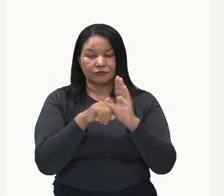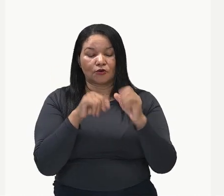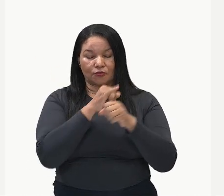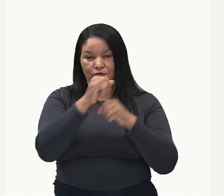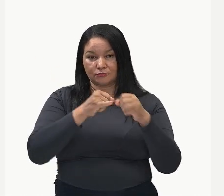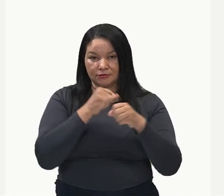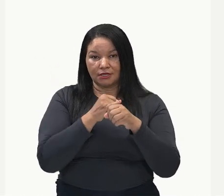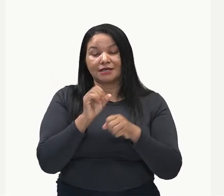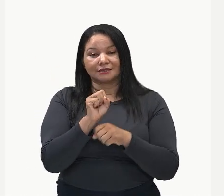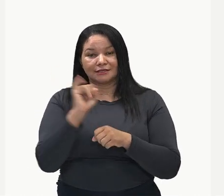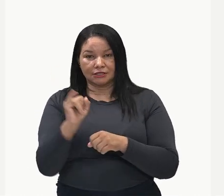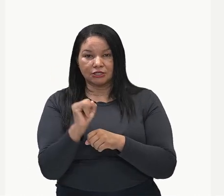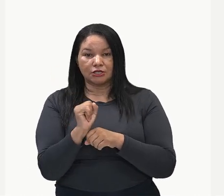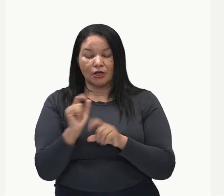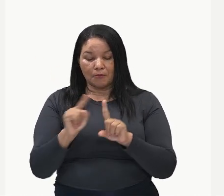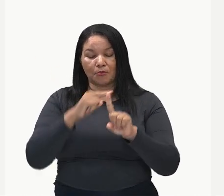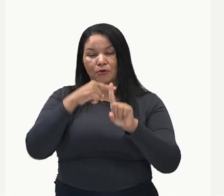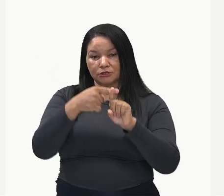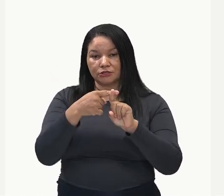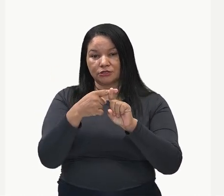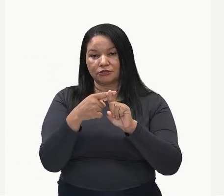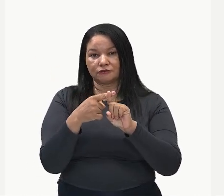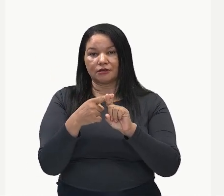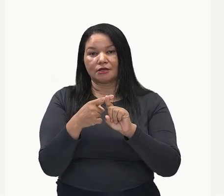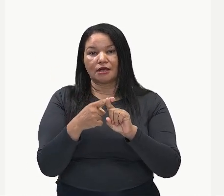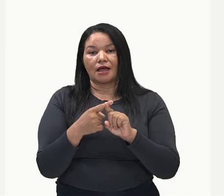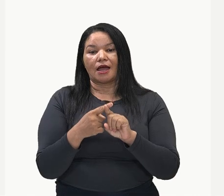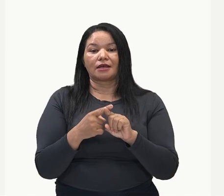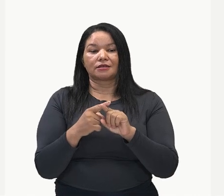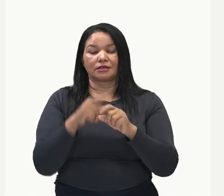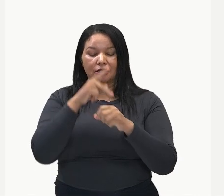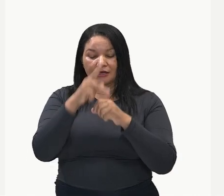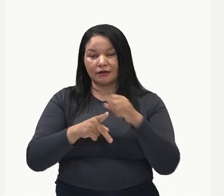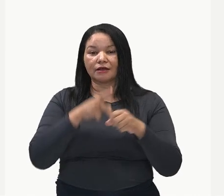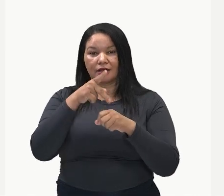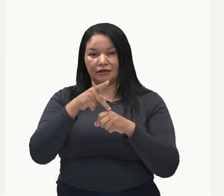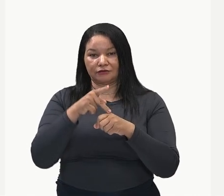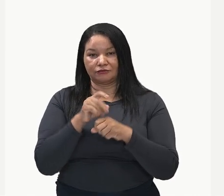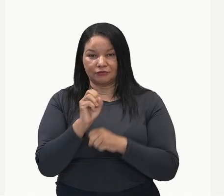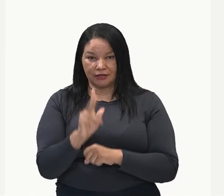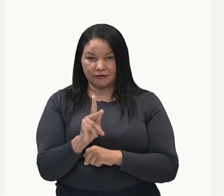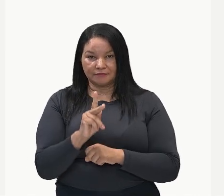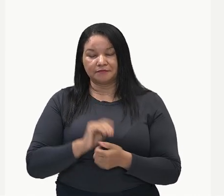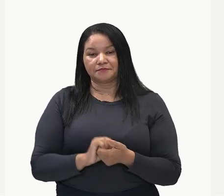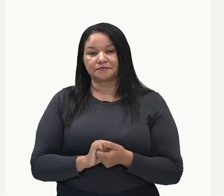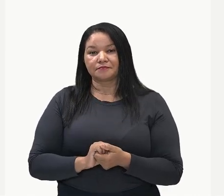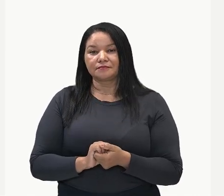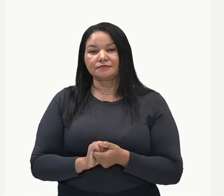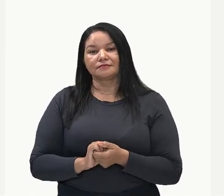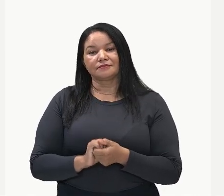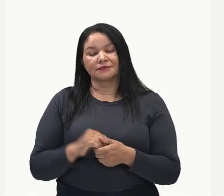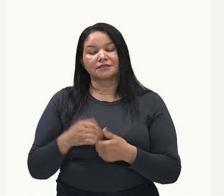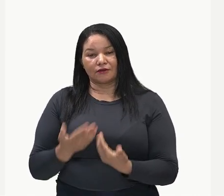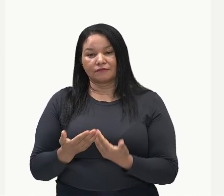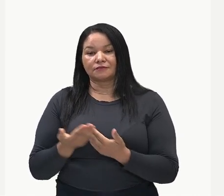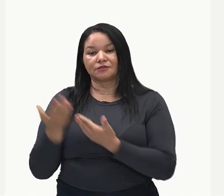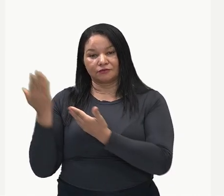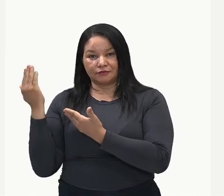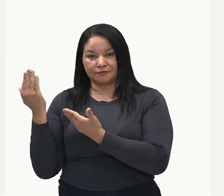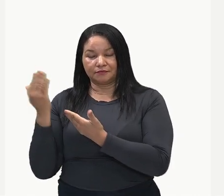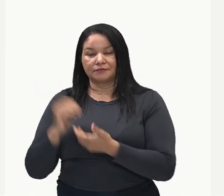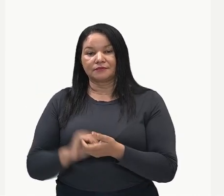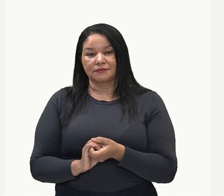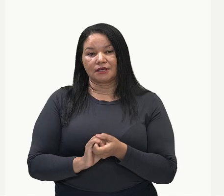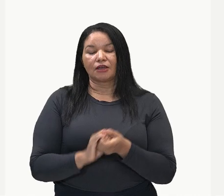é positiva, ele vai ser considerado cátion, certo? Então, essa é o conceito